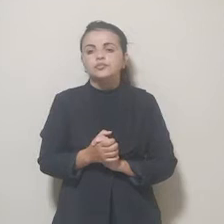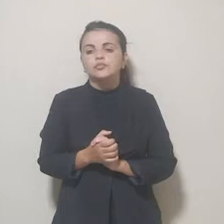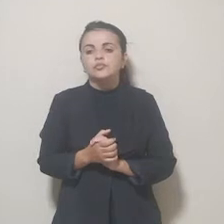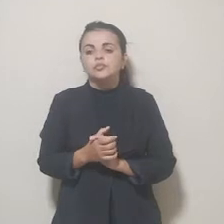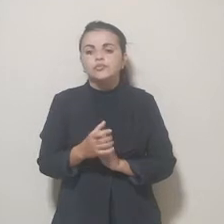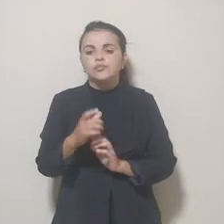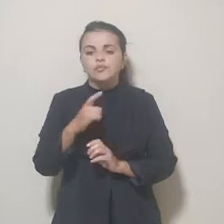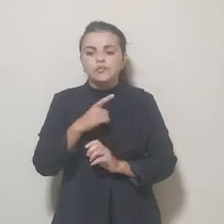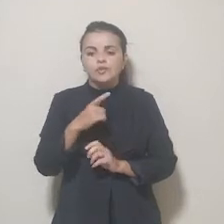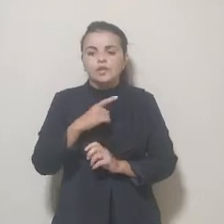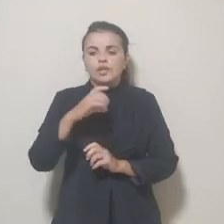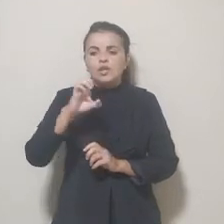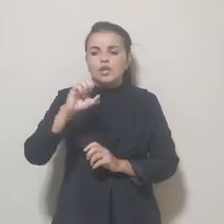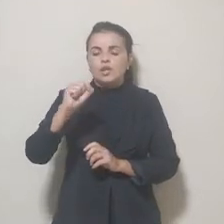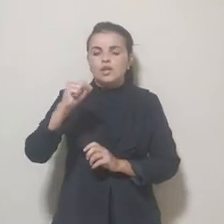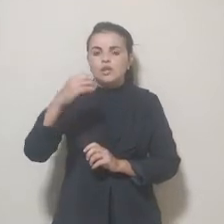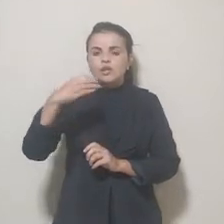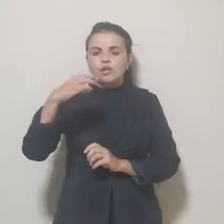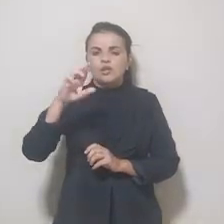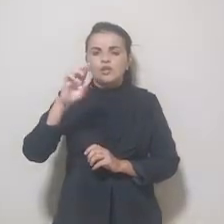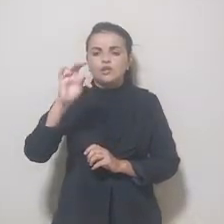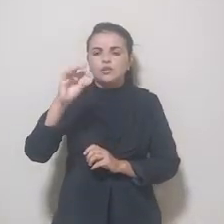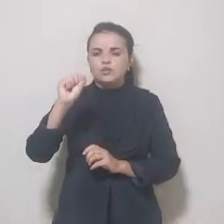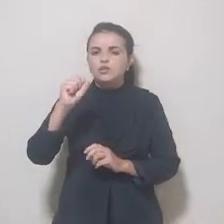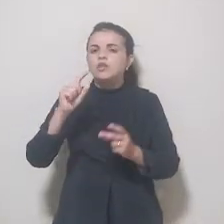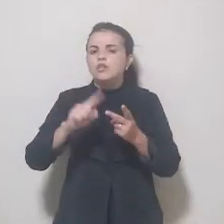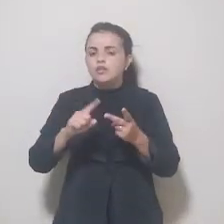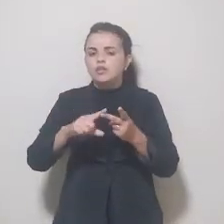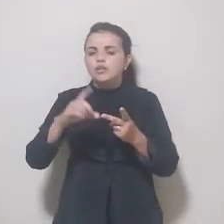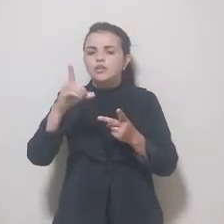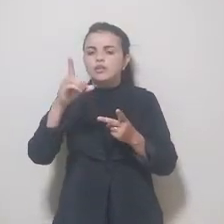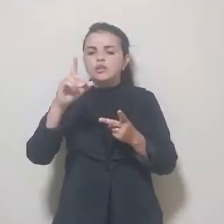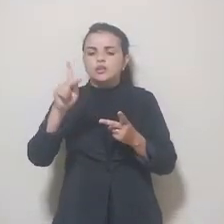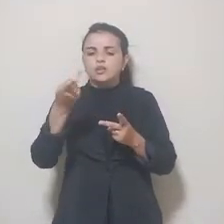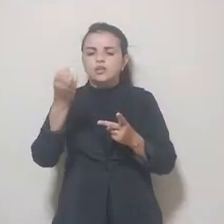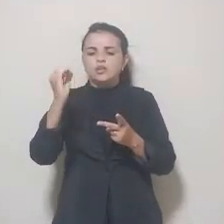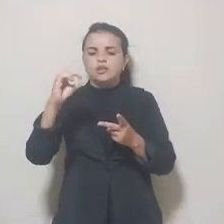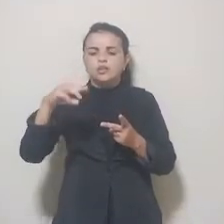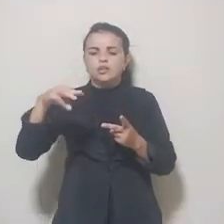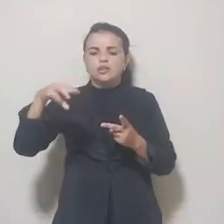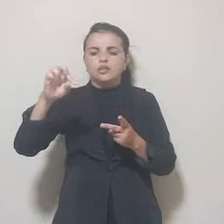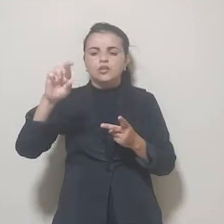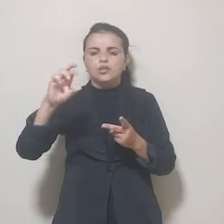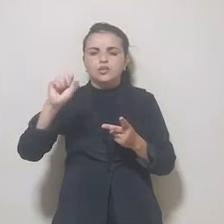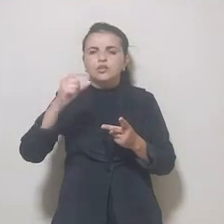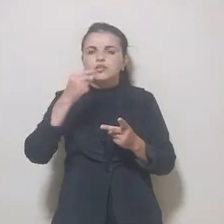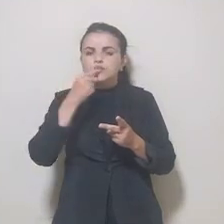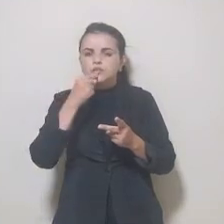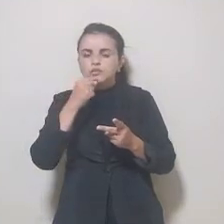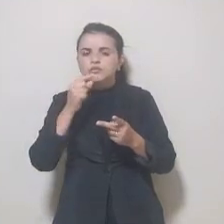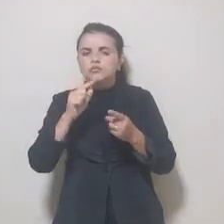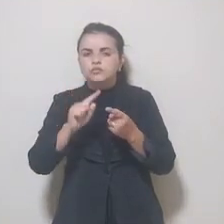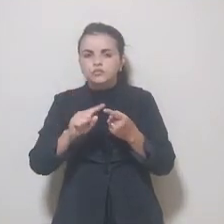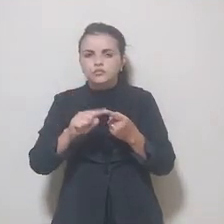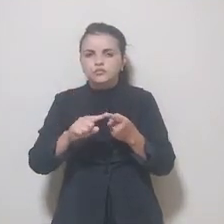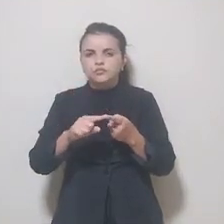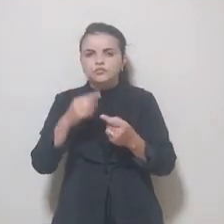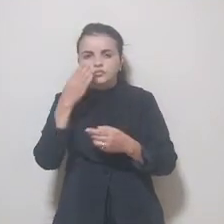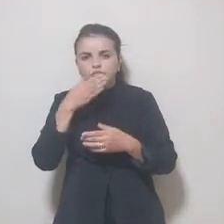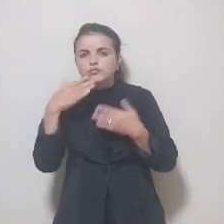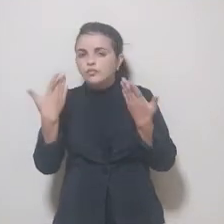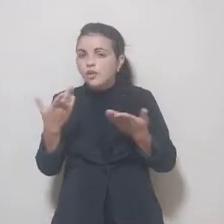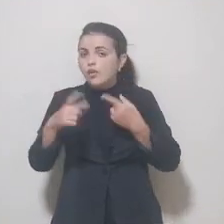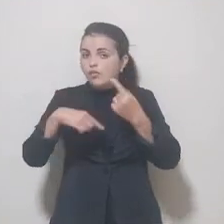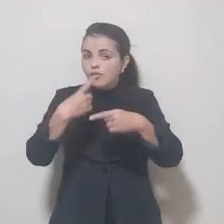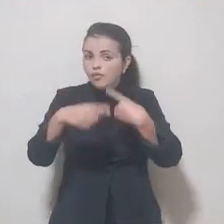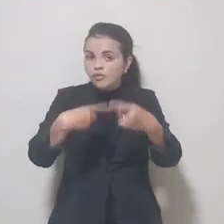exócrino, que ele secreta suco pancreático, como também ele é endócrino, que é a produção aí de hormônios, como é o caso da insulina e do glucagon. Então vocês vão